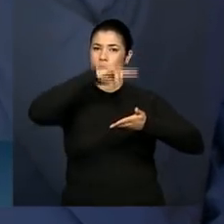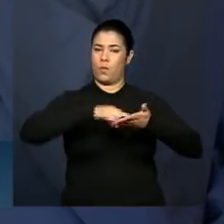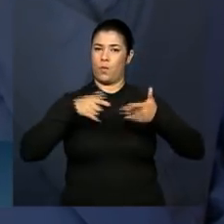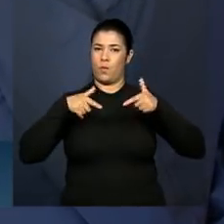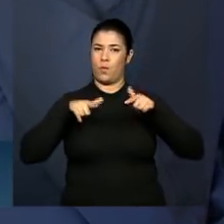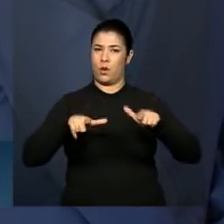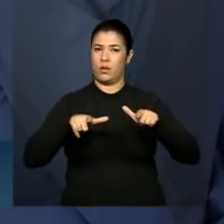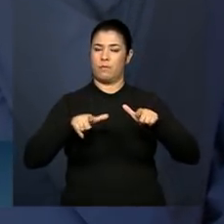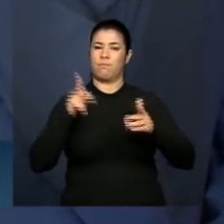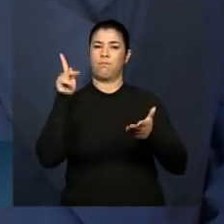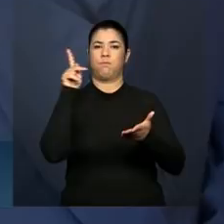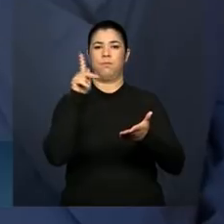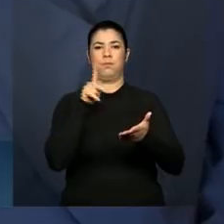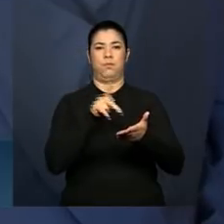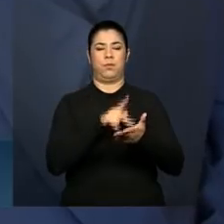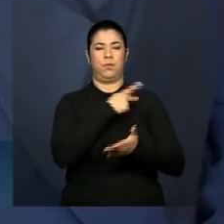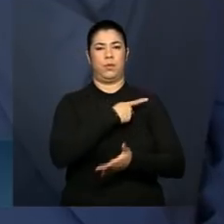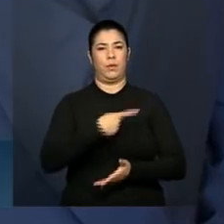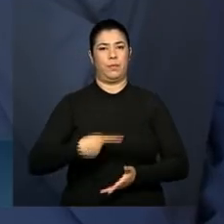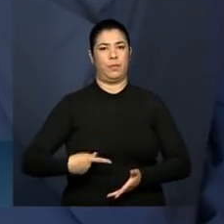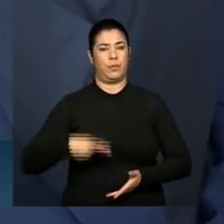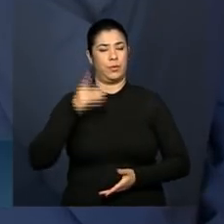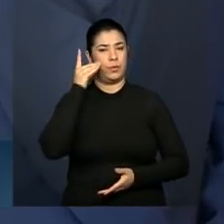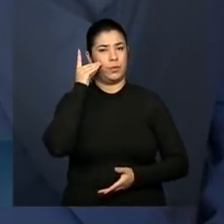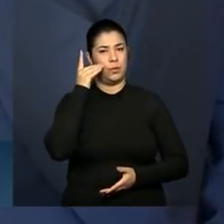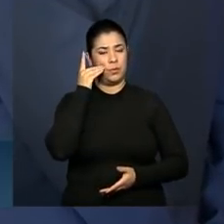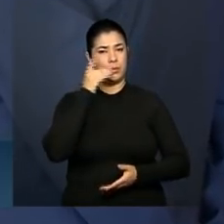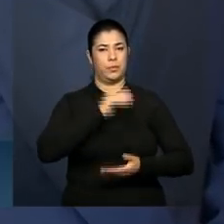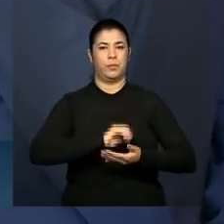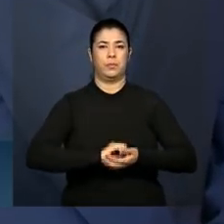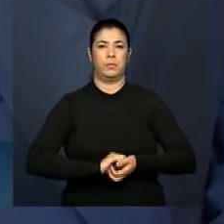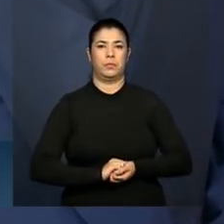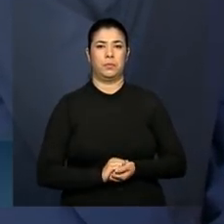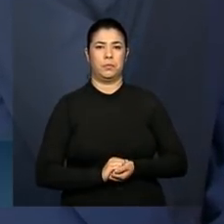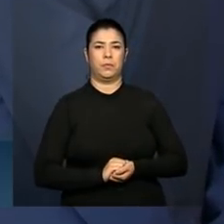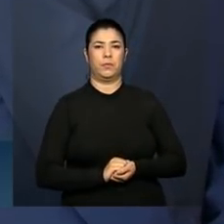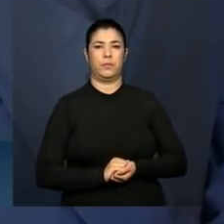embaixadores à presidenta Dilma Rousseff.